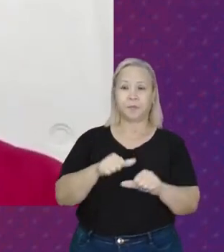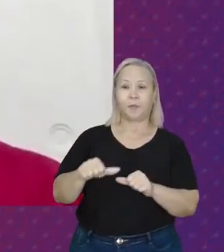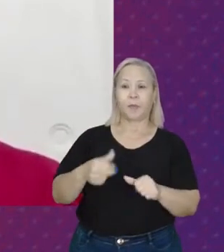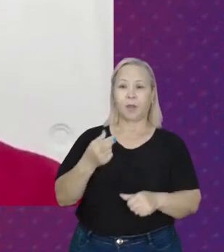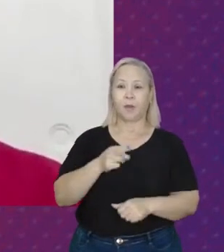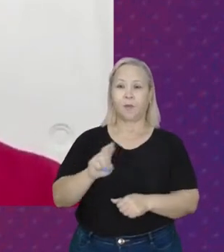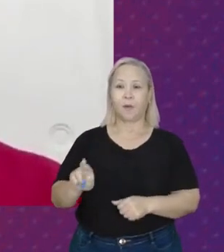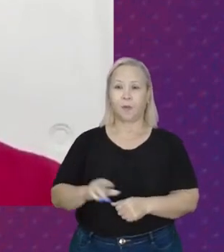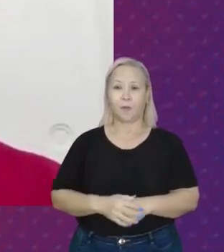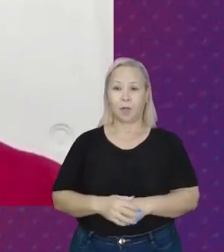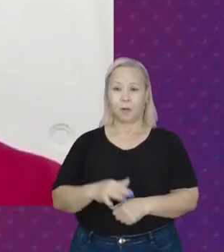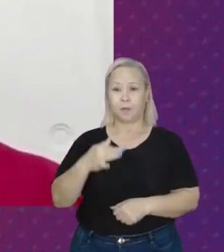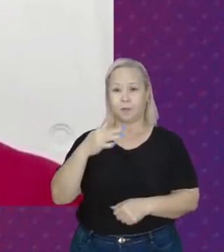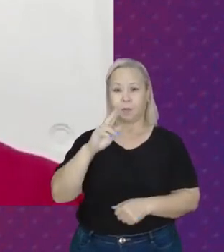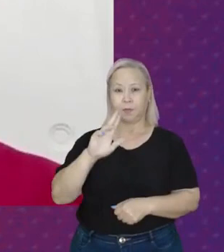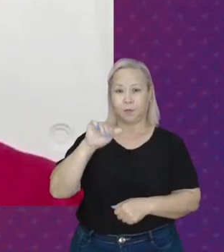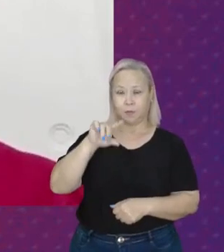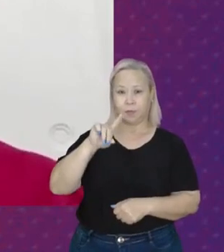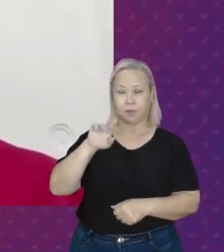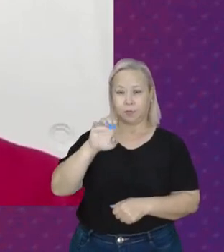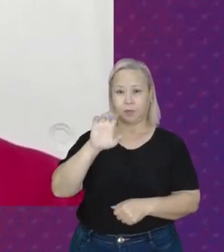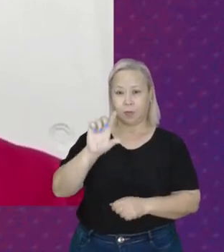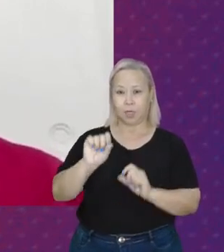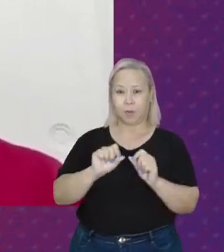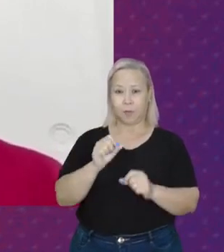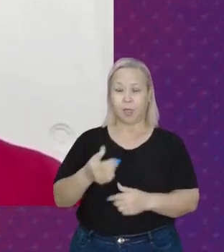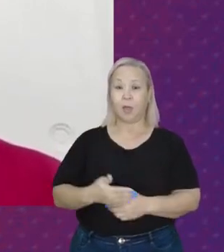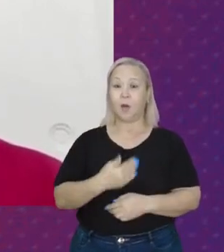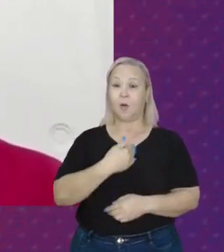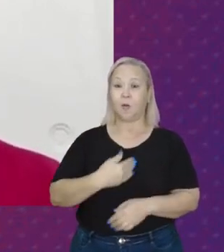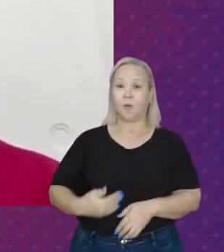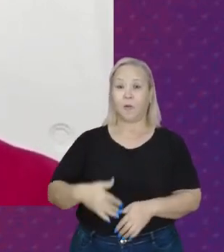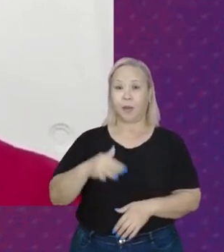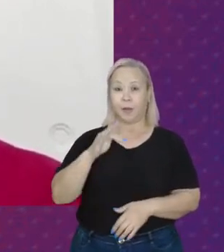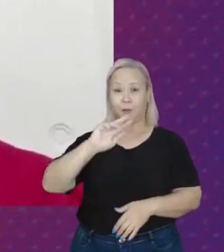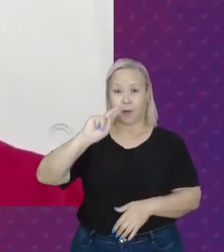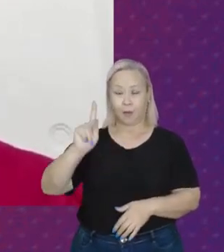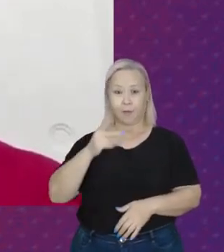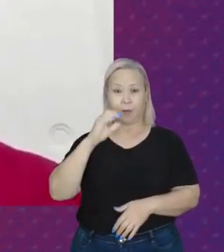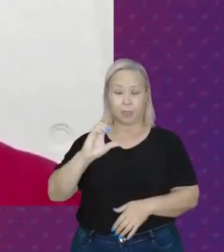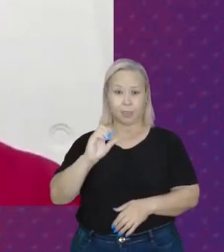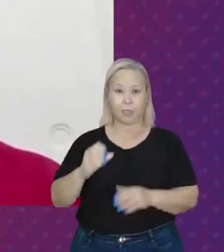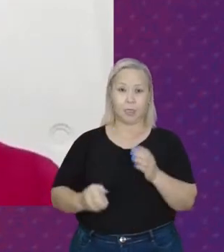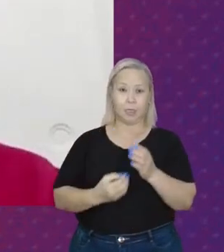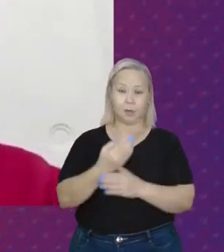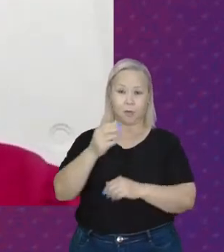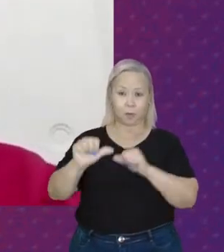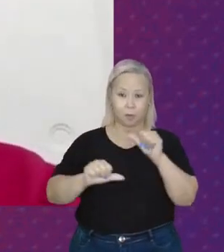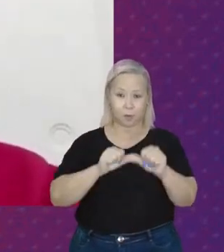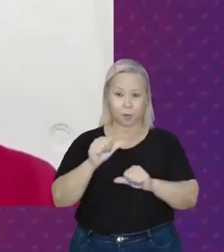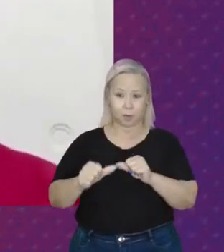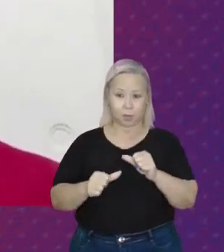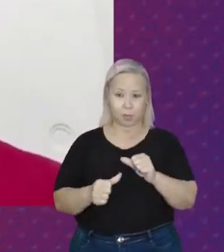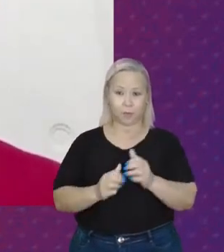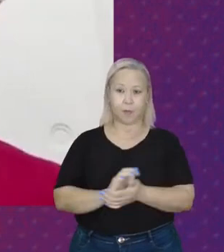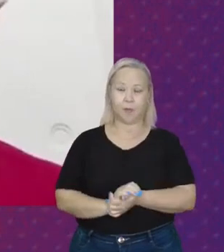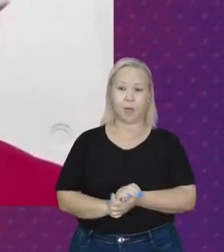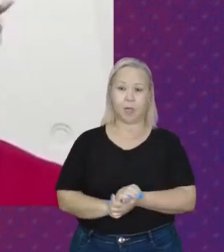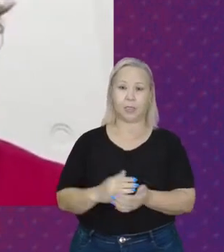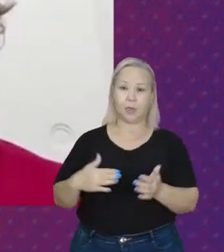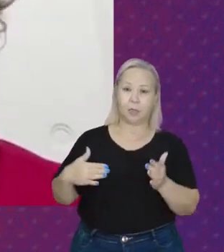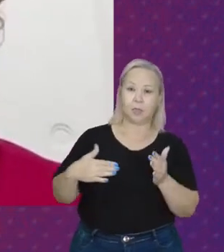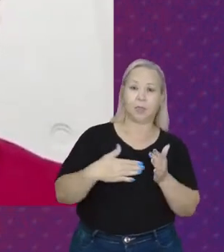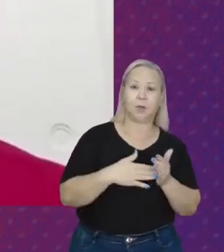Fundeb, o governo Fernando Henrique Cardoso transformou a nossa formulação, restringindo para a